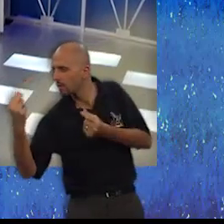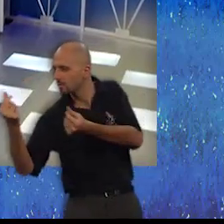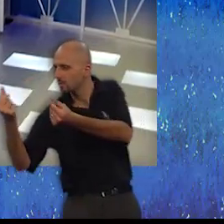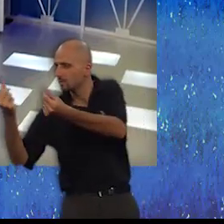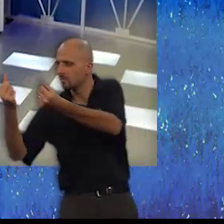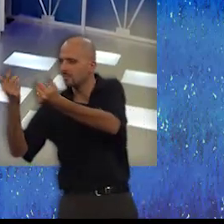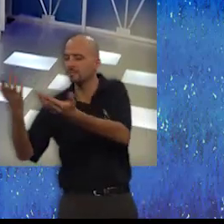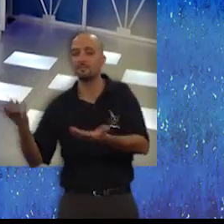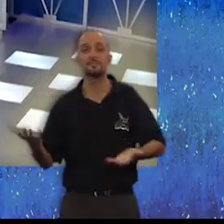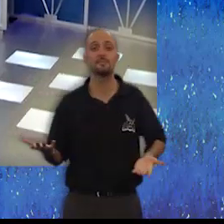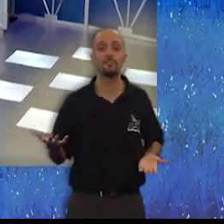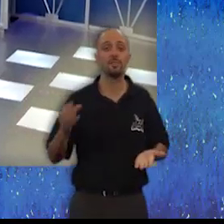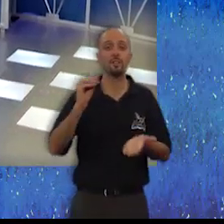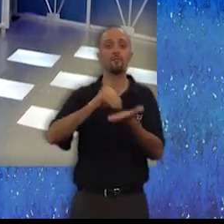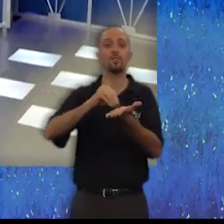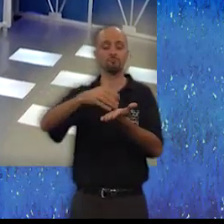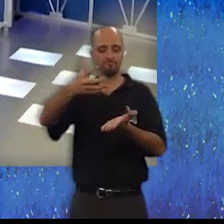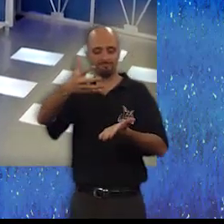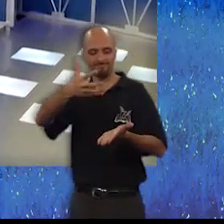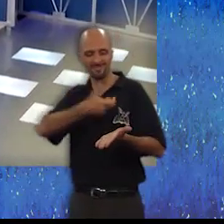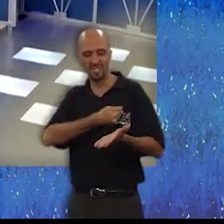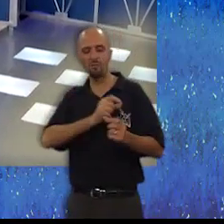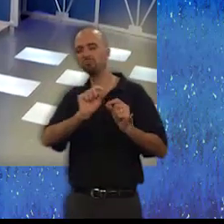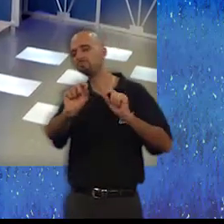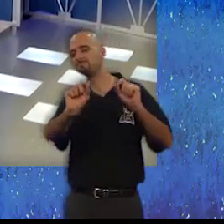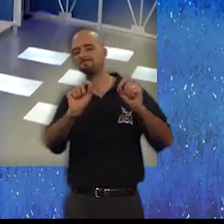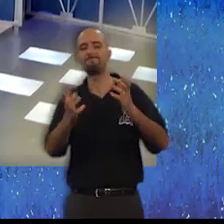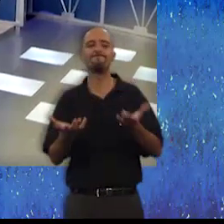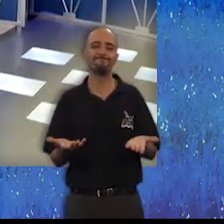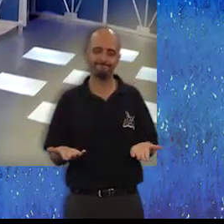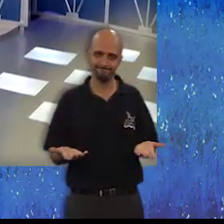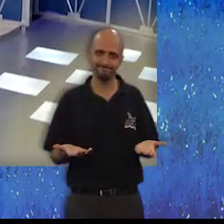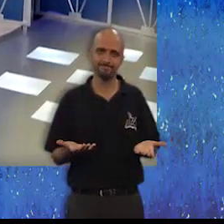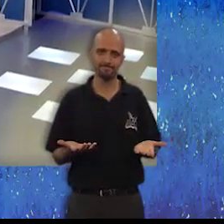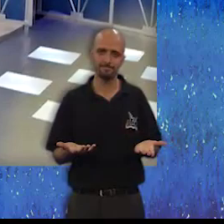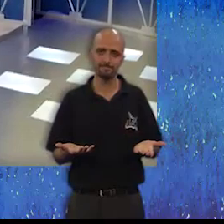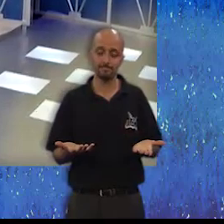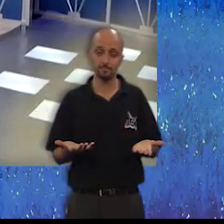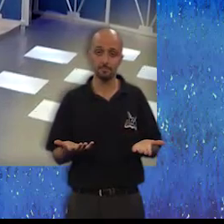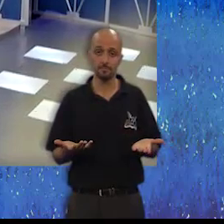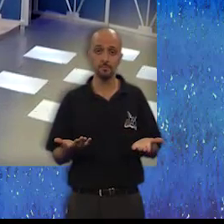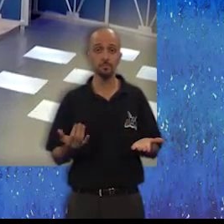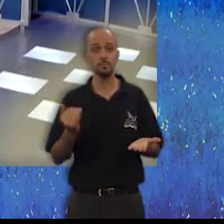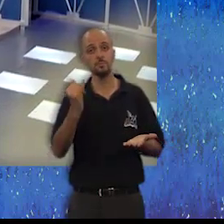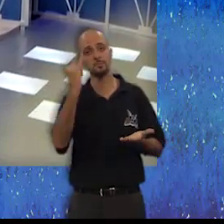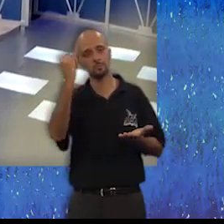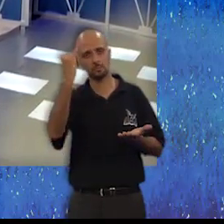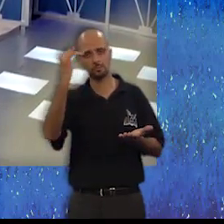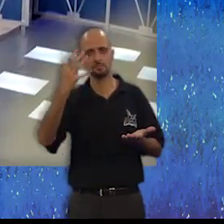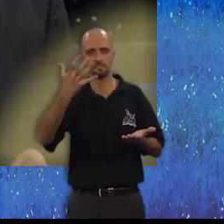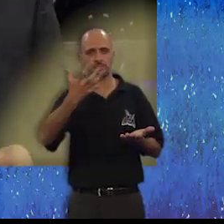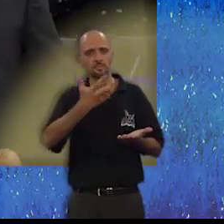salva. O seu coração tem que estar em Deus e com Deus. E aí está o segredo da salvação.